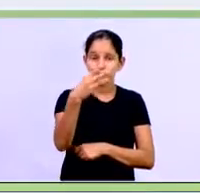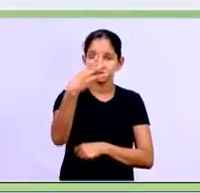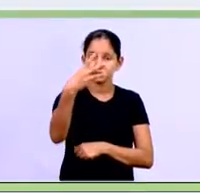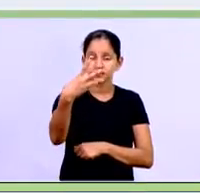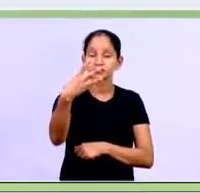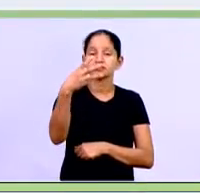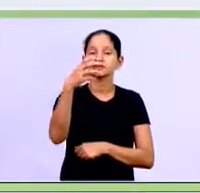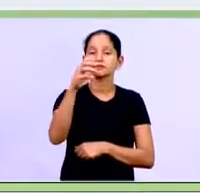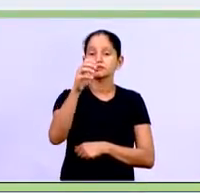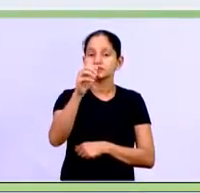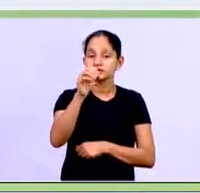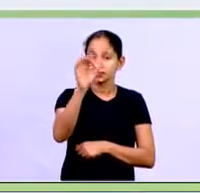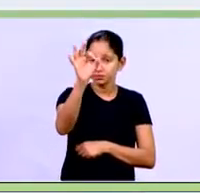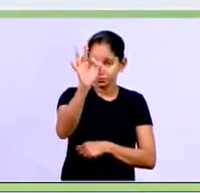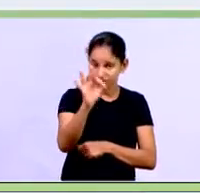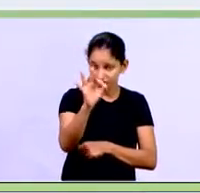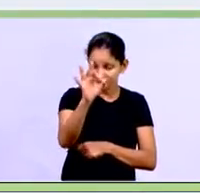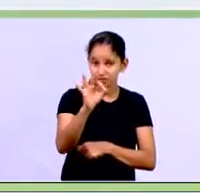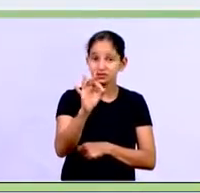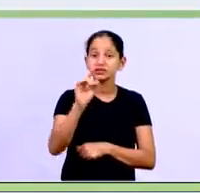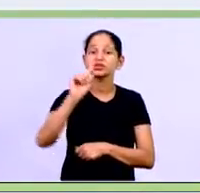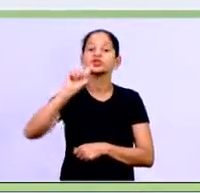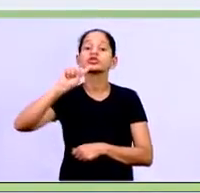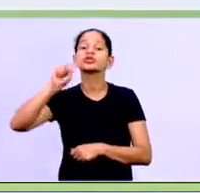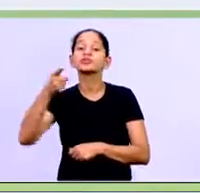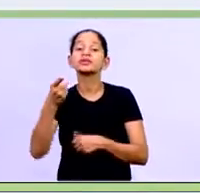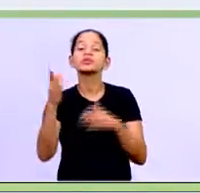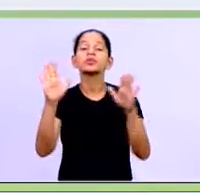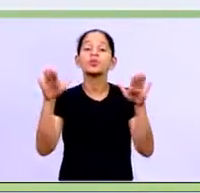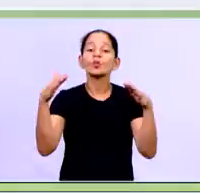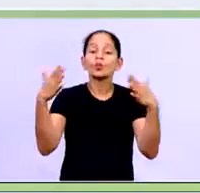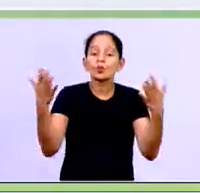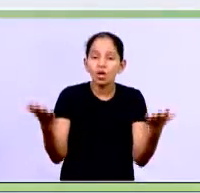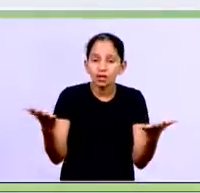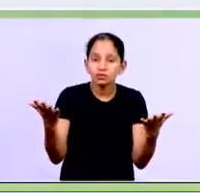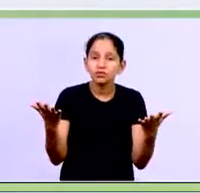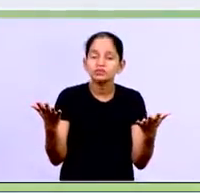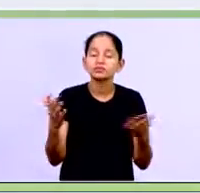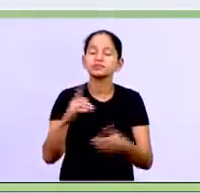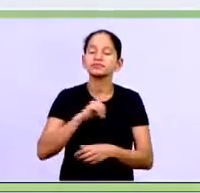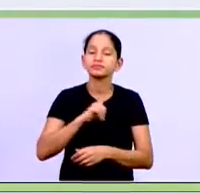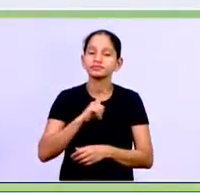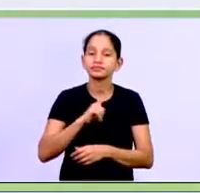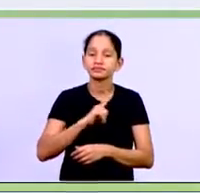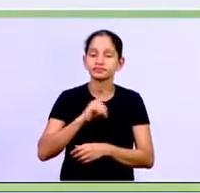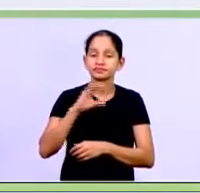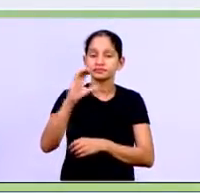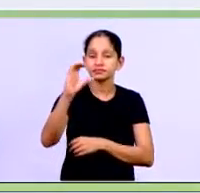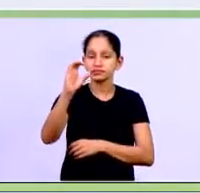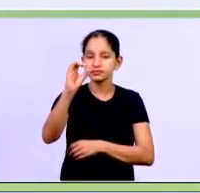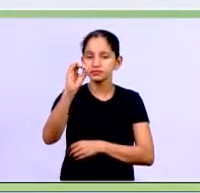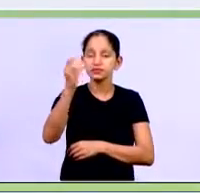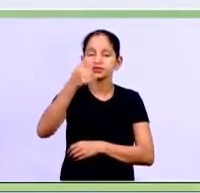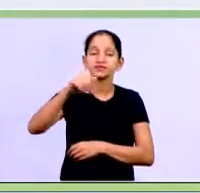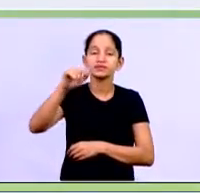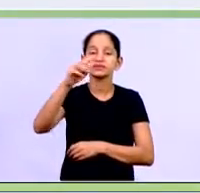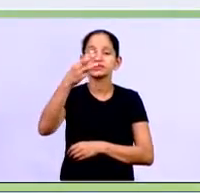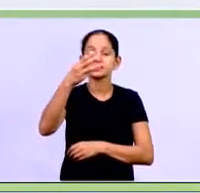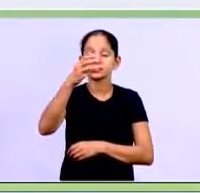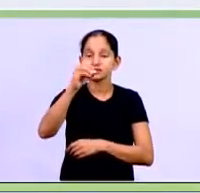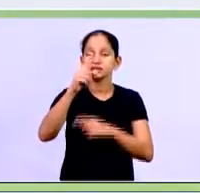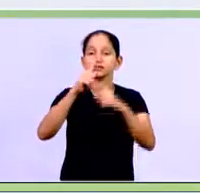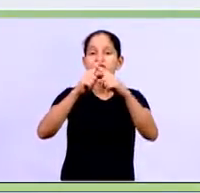no primeiro mês. 30% de 1.000. Transforma 30%, vai dar 0,30 vezes